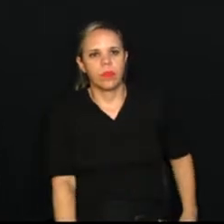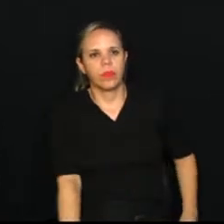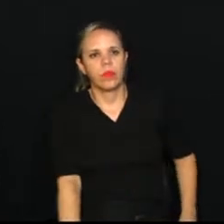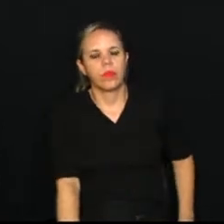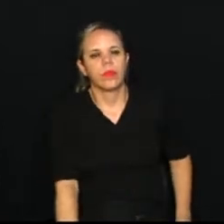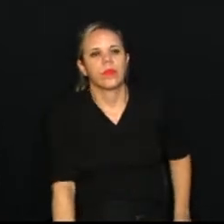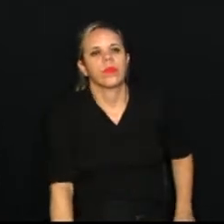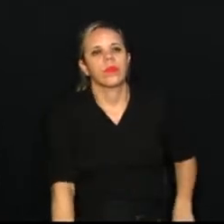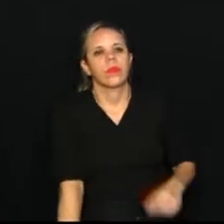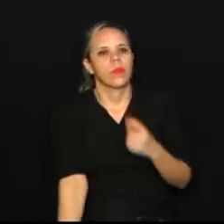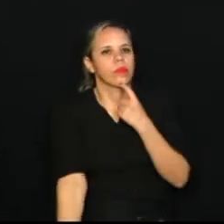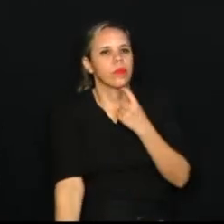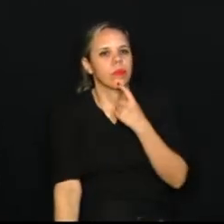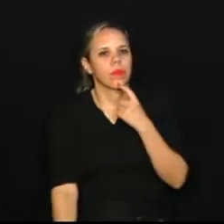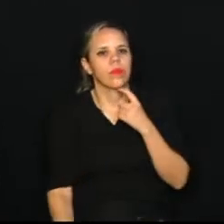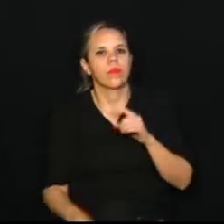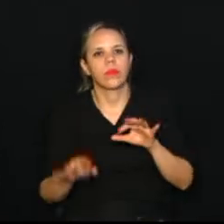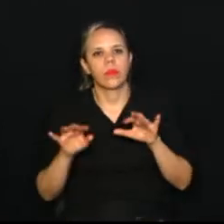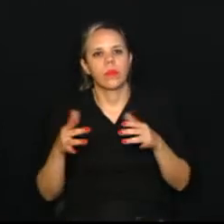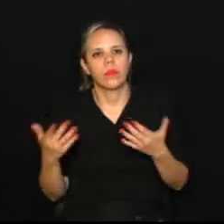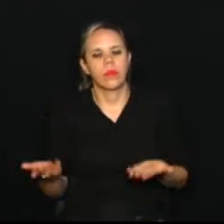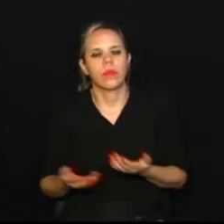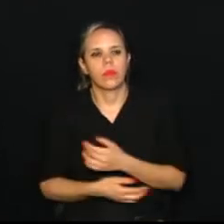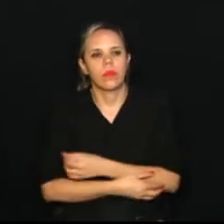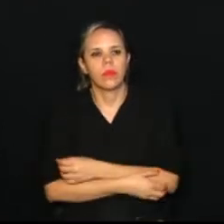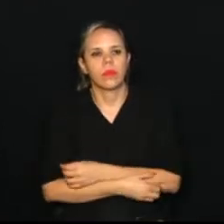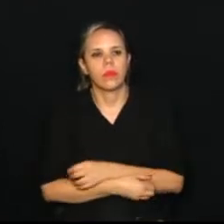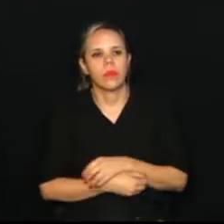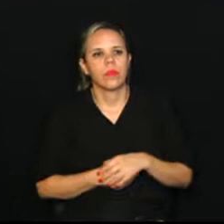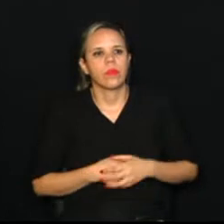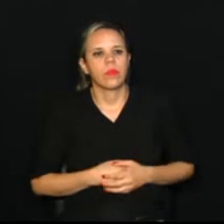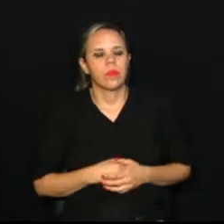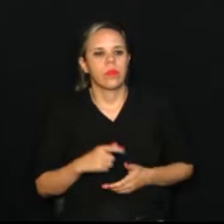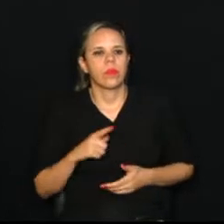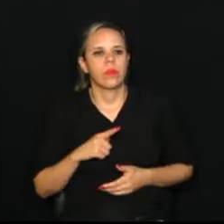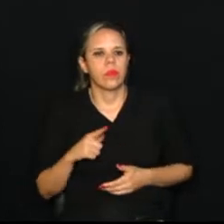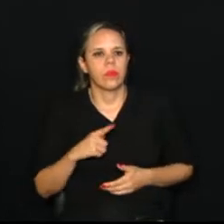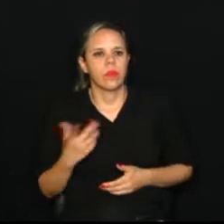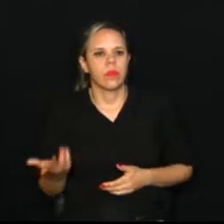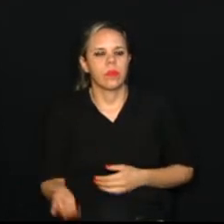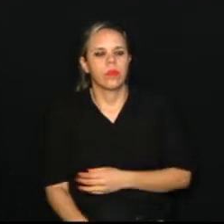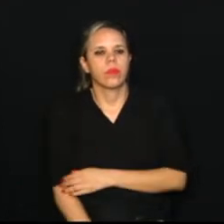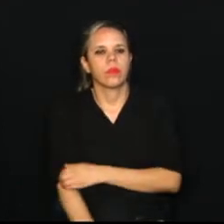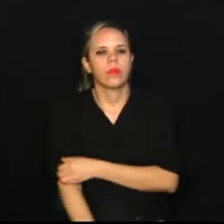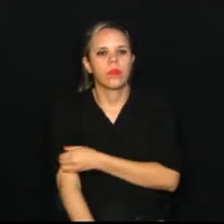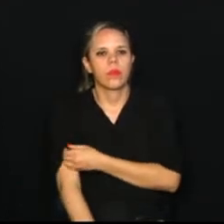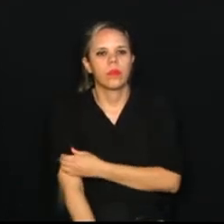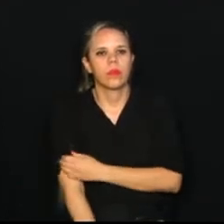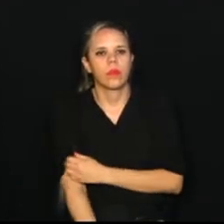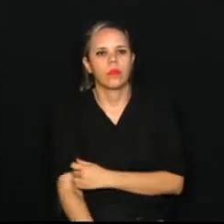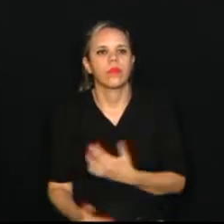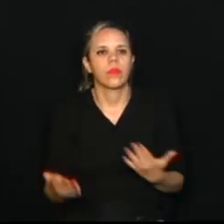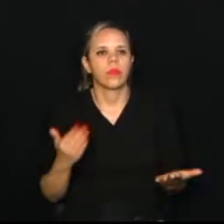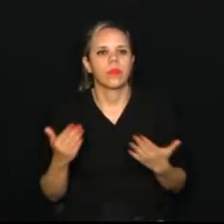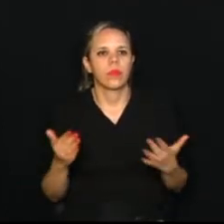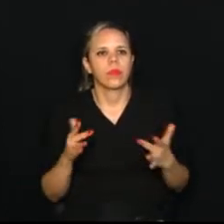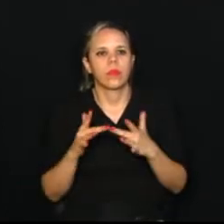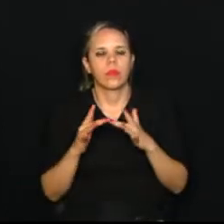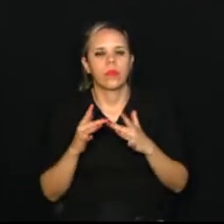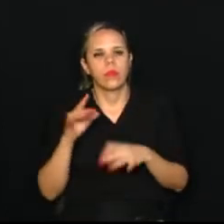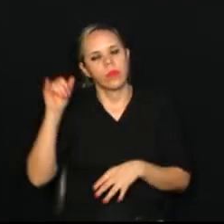A Campinas Digital, ela tem recebido, em relação às conexões de